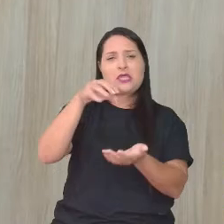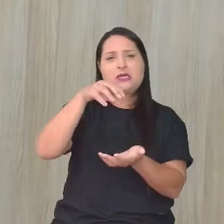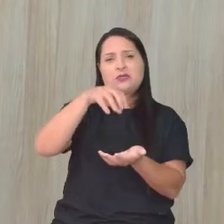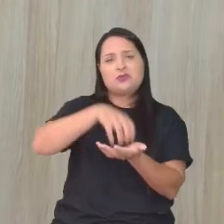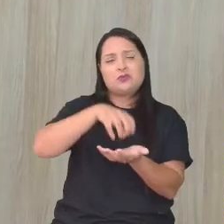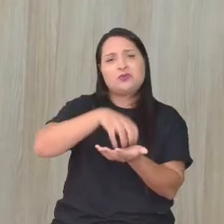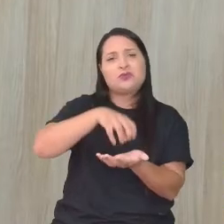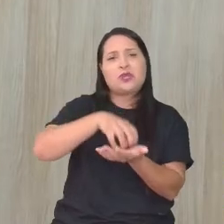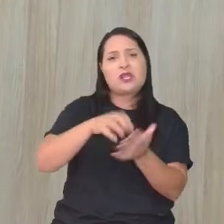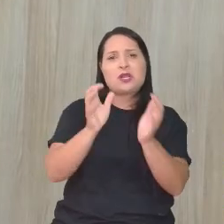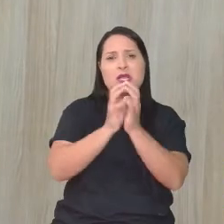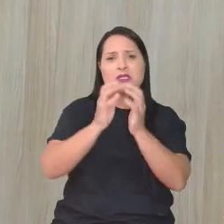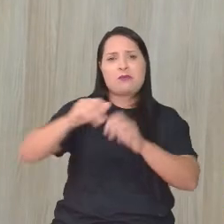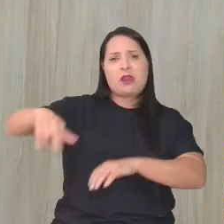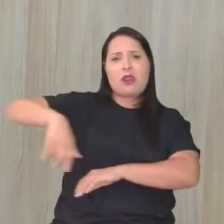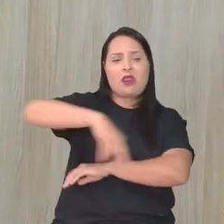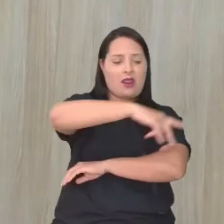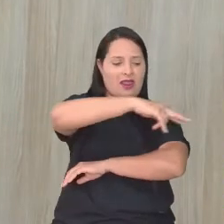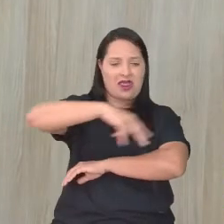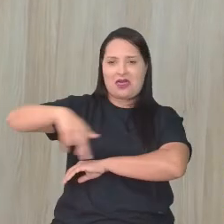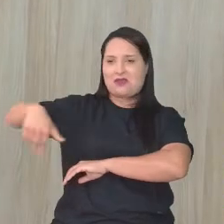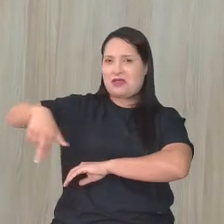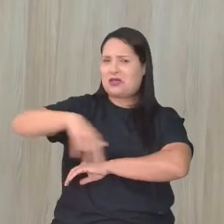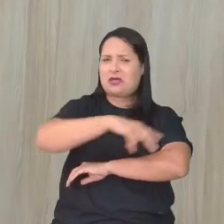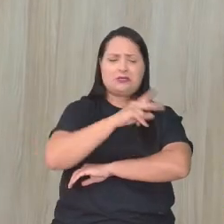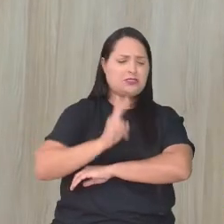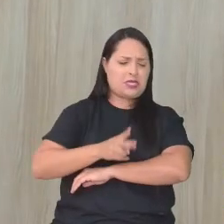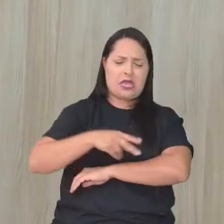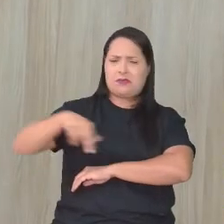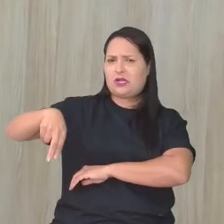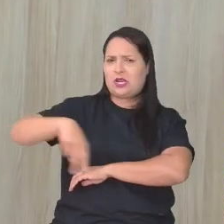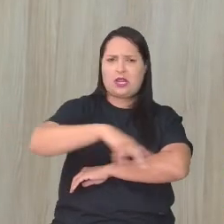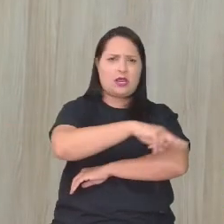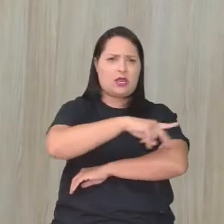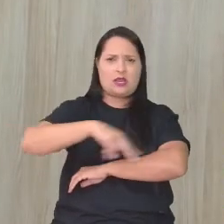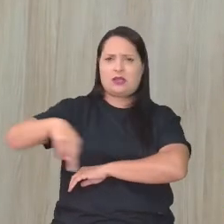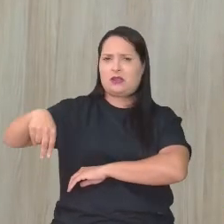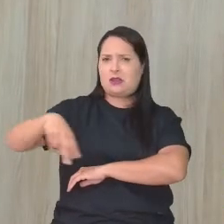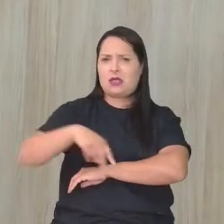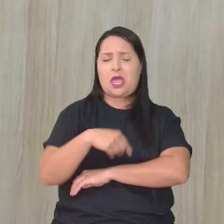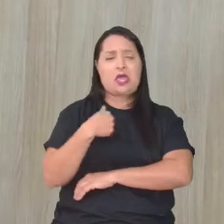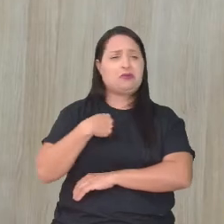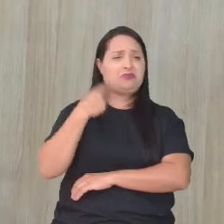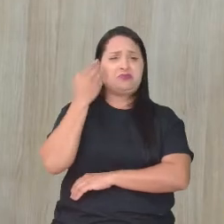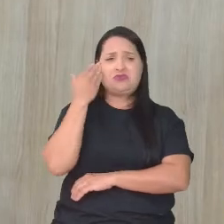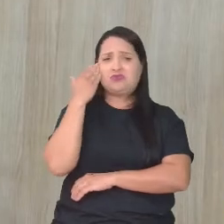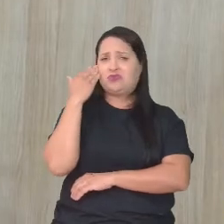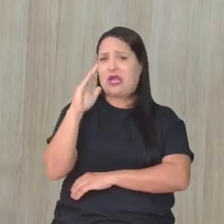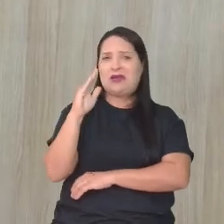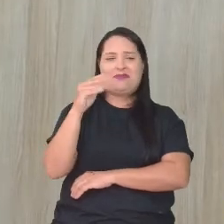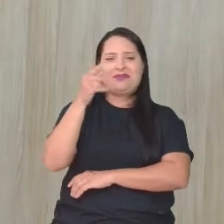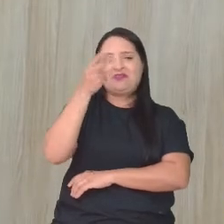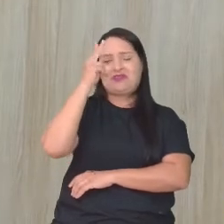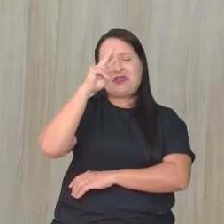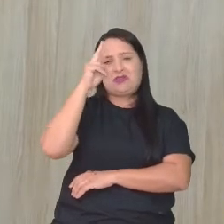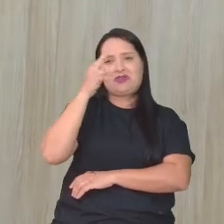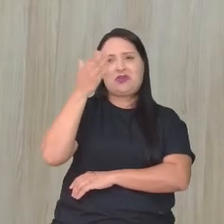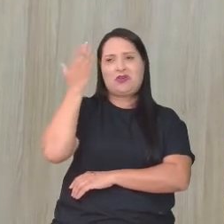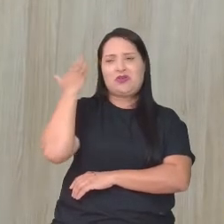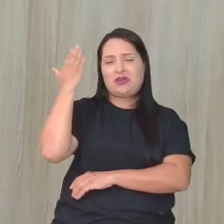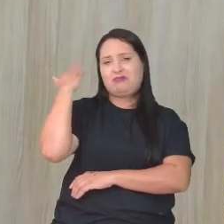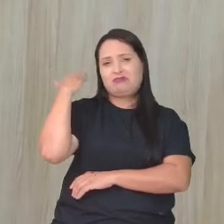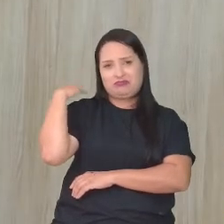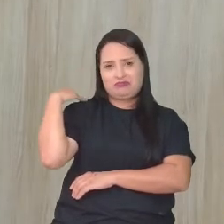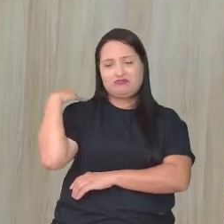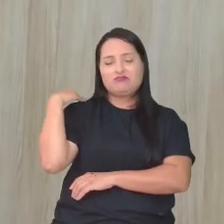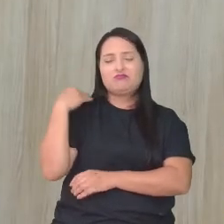centro, Dantas Barreto, a gente sempre passa por essa localidade e nem se dá conta, né, que tem uma